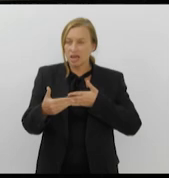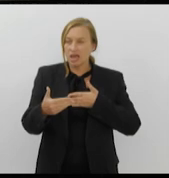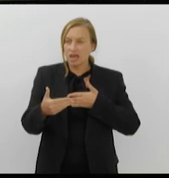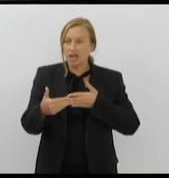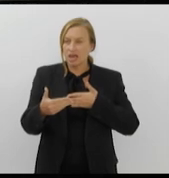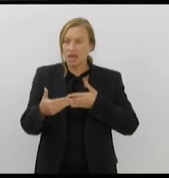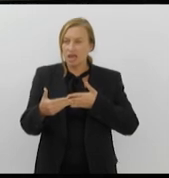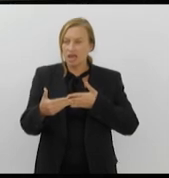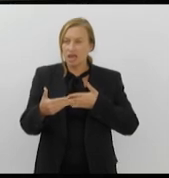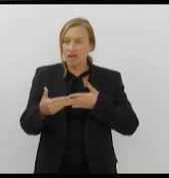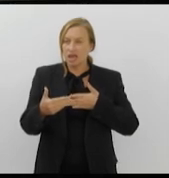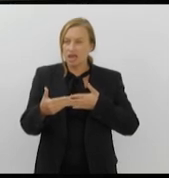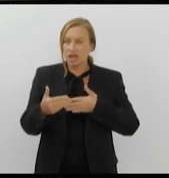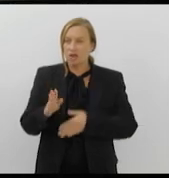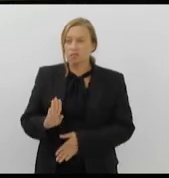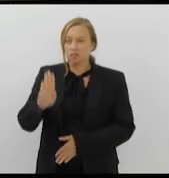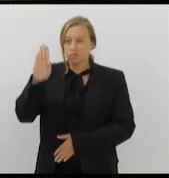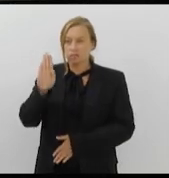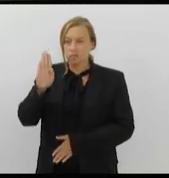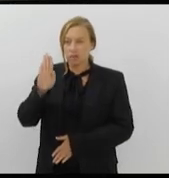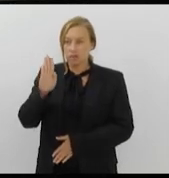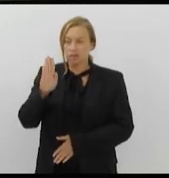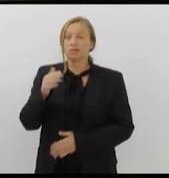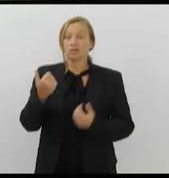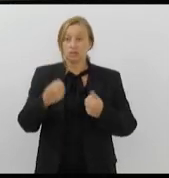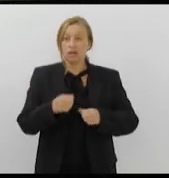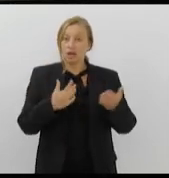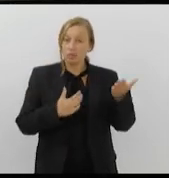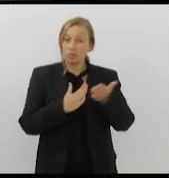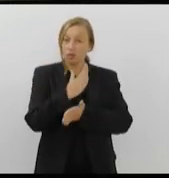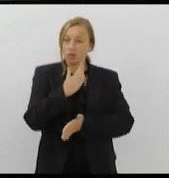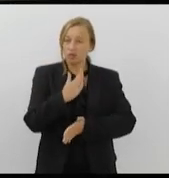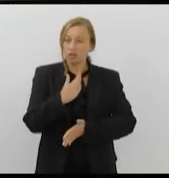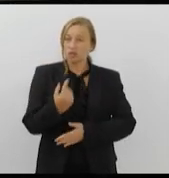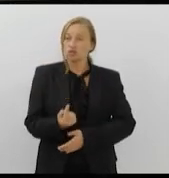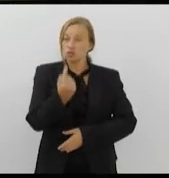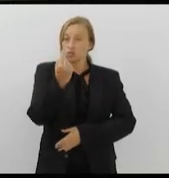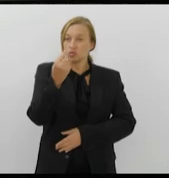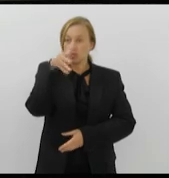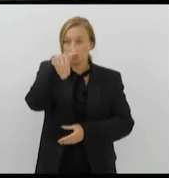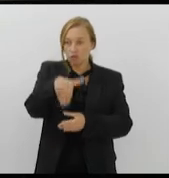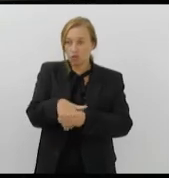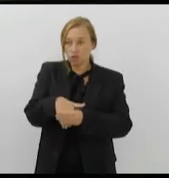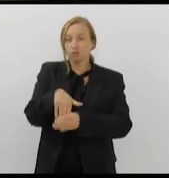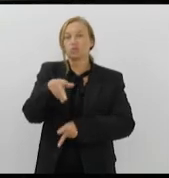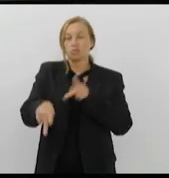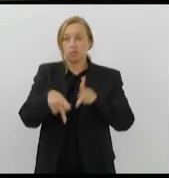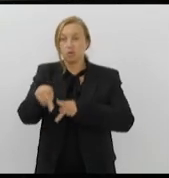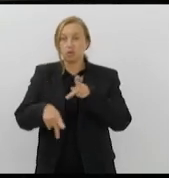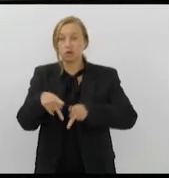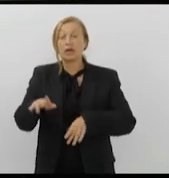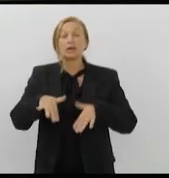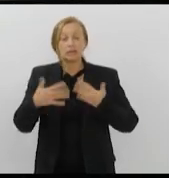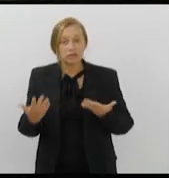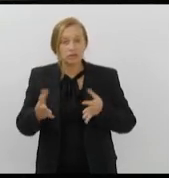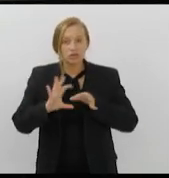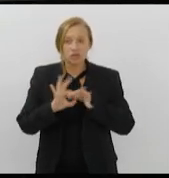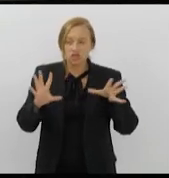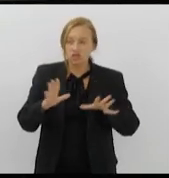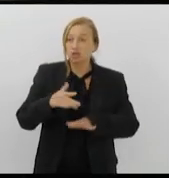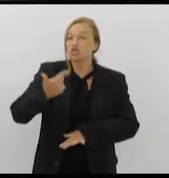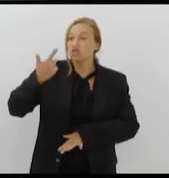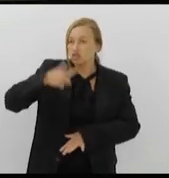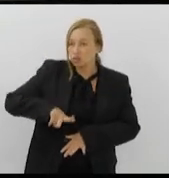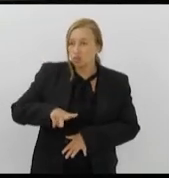outro, tenha a anuência, a aprovação e o voto popular. Então eu deixo aqui mais uma